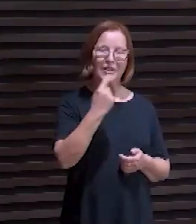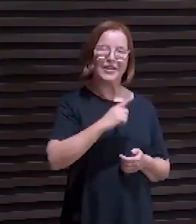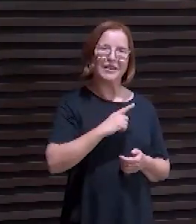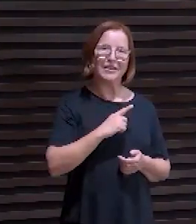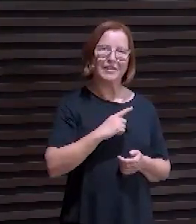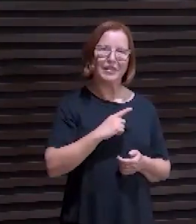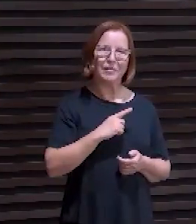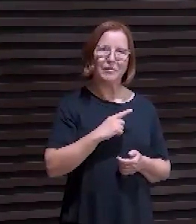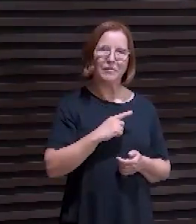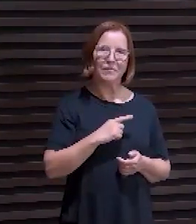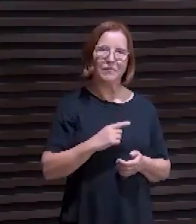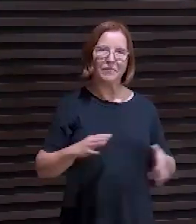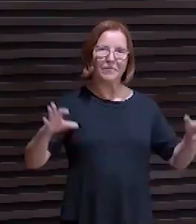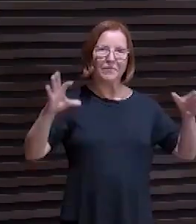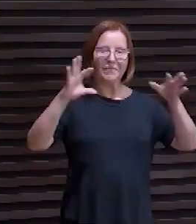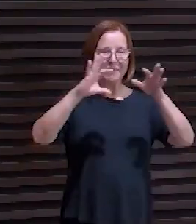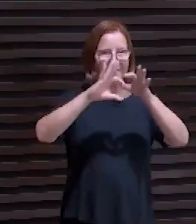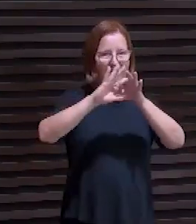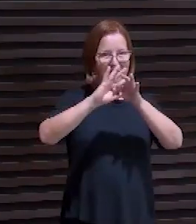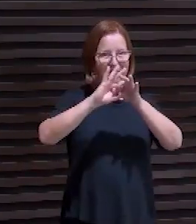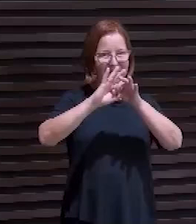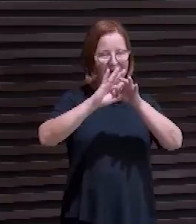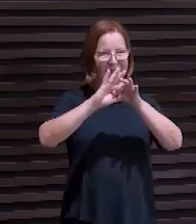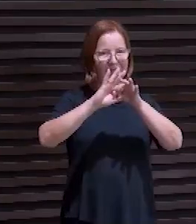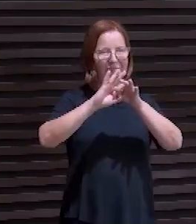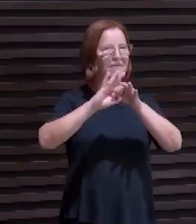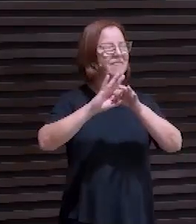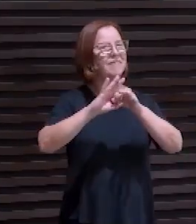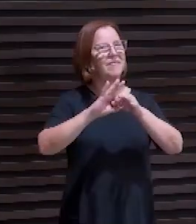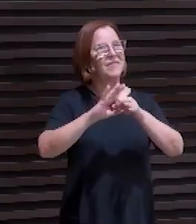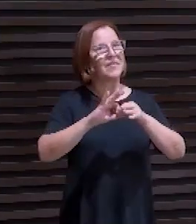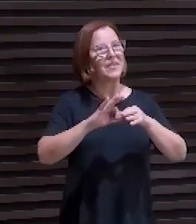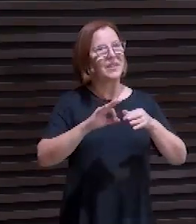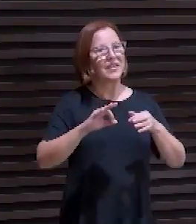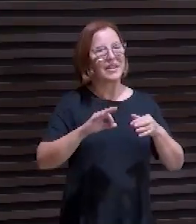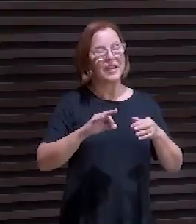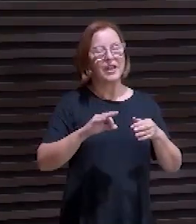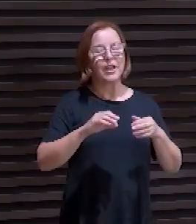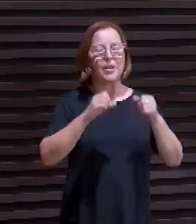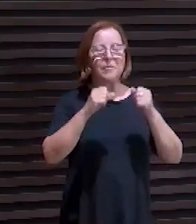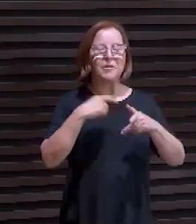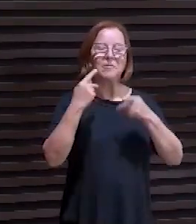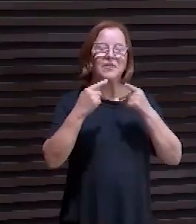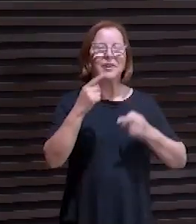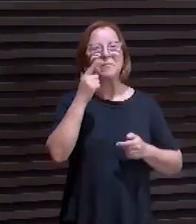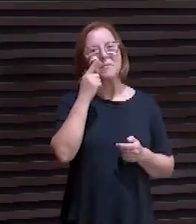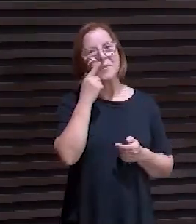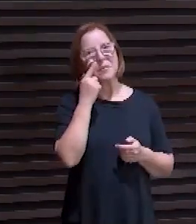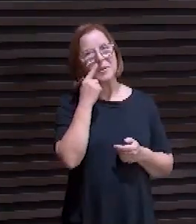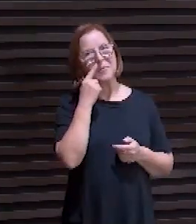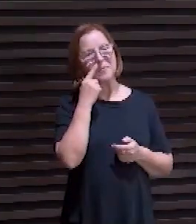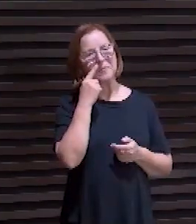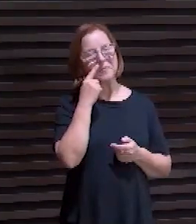uma intimidade de dizer, Abba, papai,